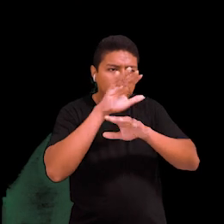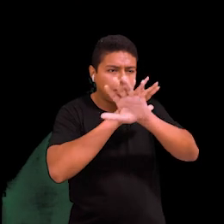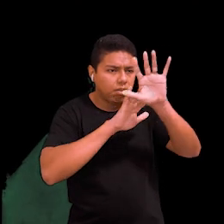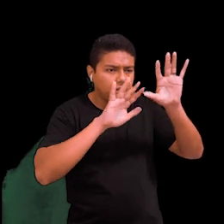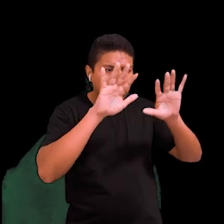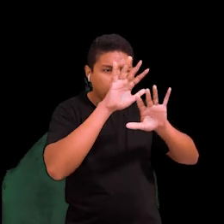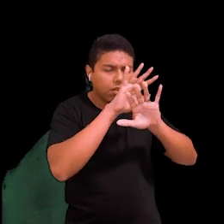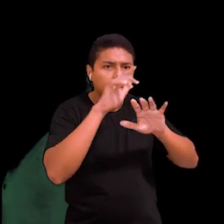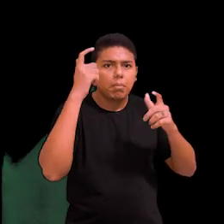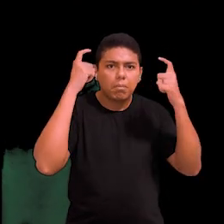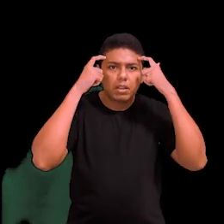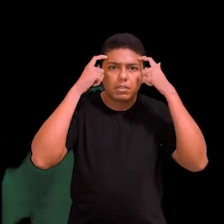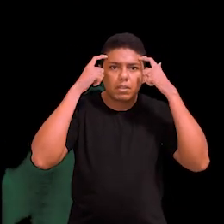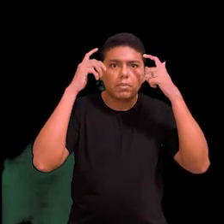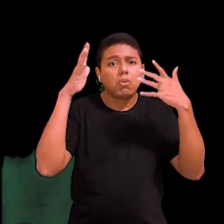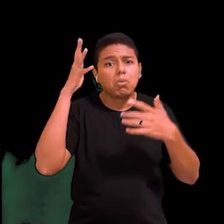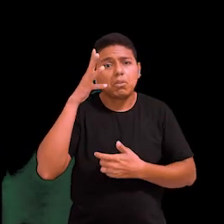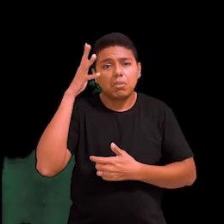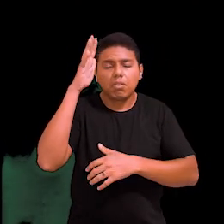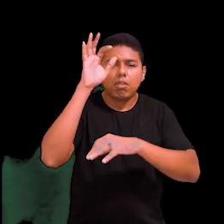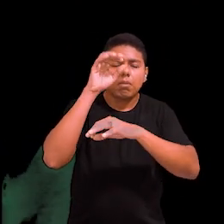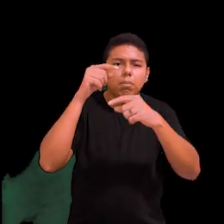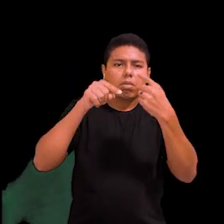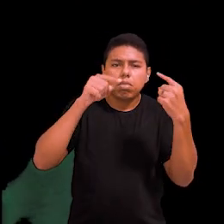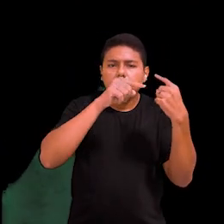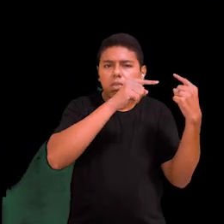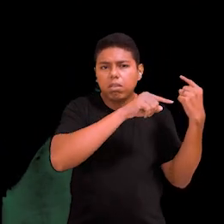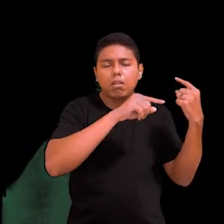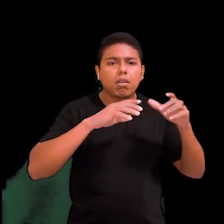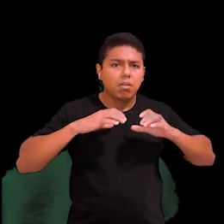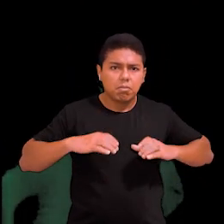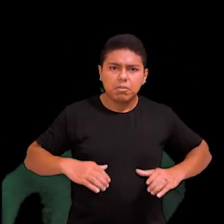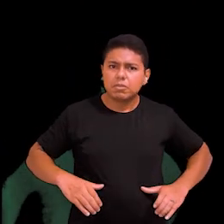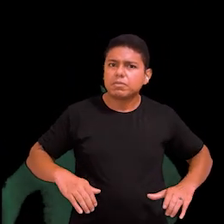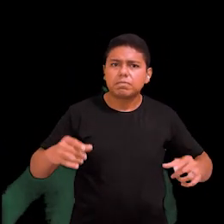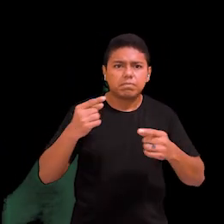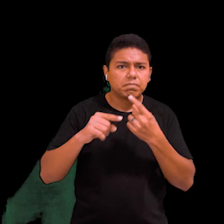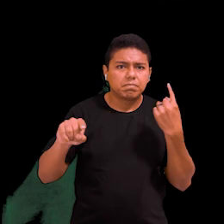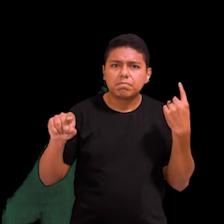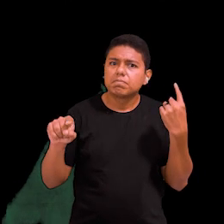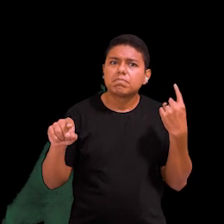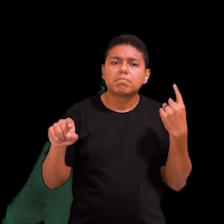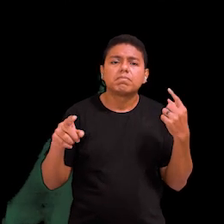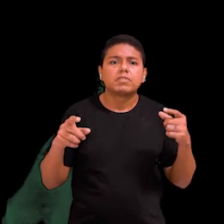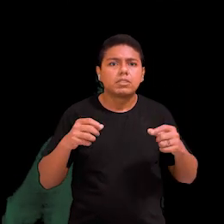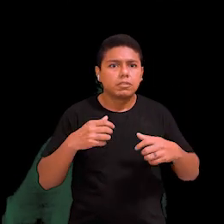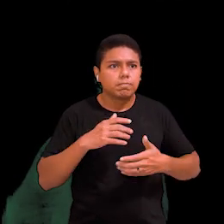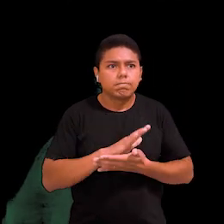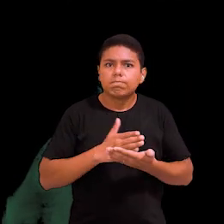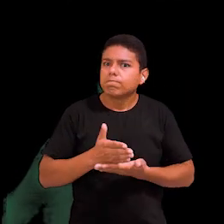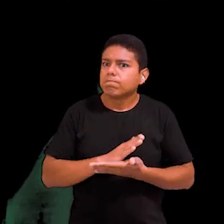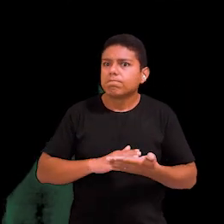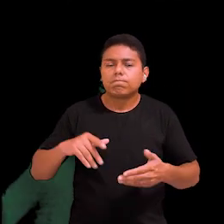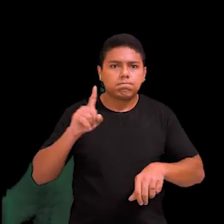alucinações, delírios, pensamento e discurso desorganizado ou incoerente, comportamento inadequado